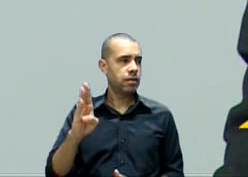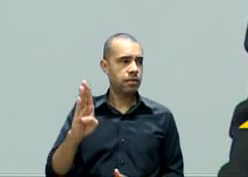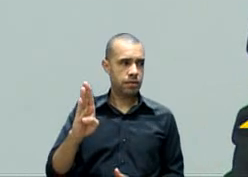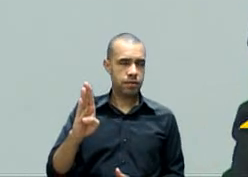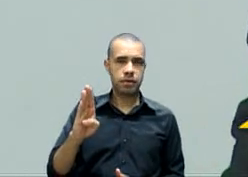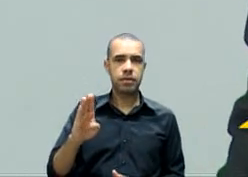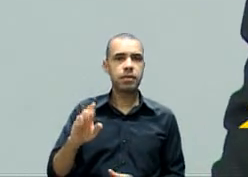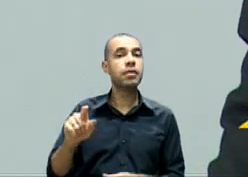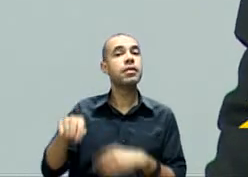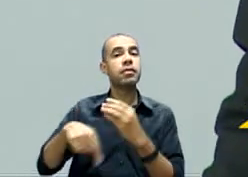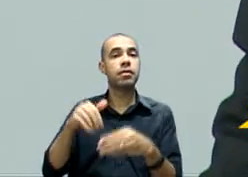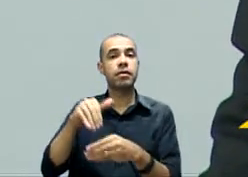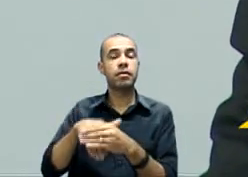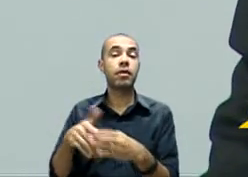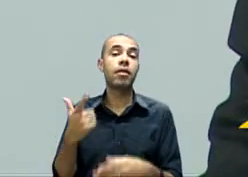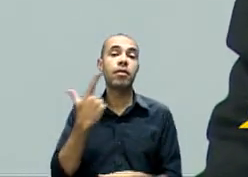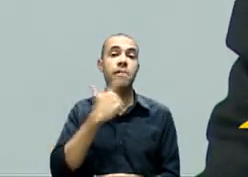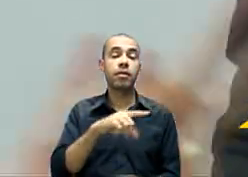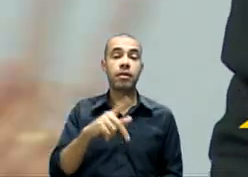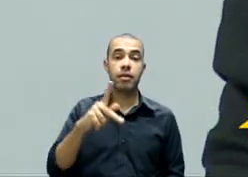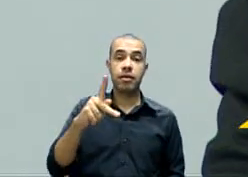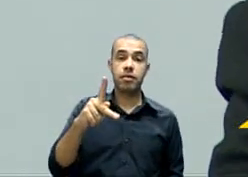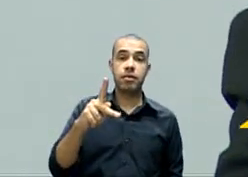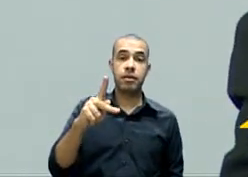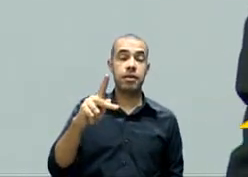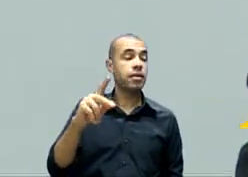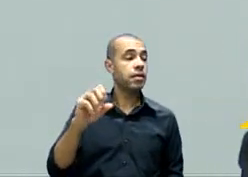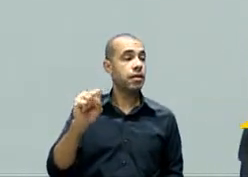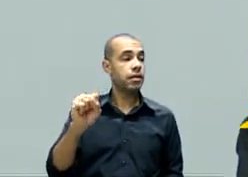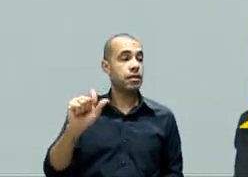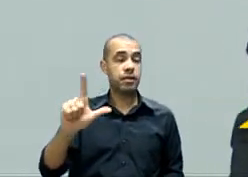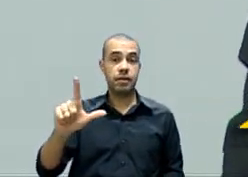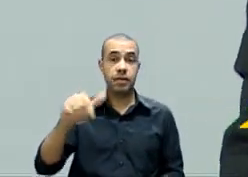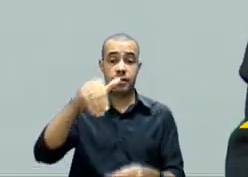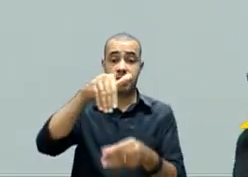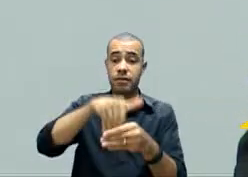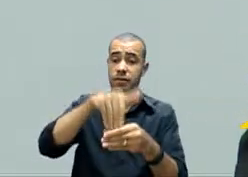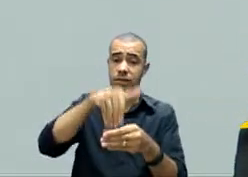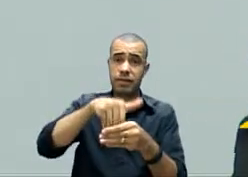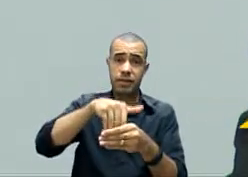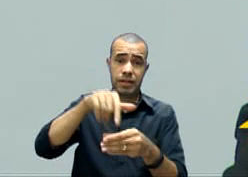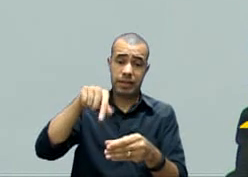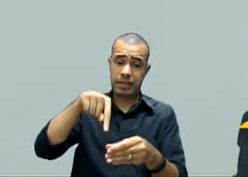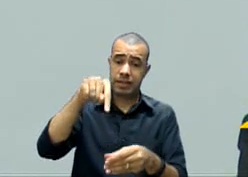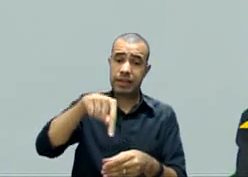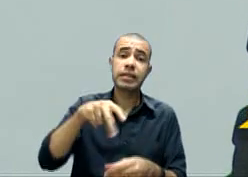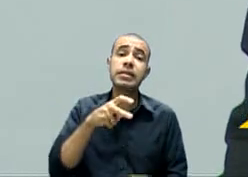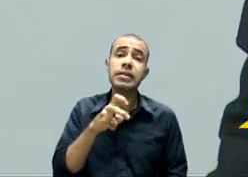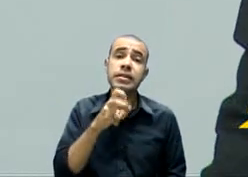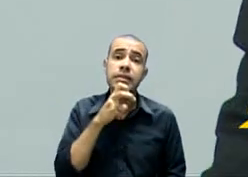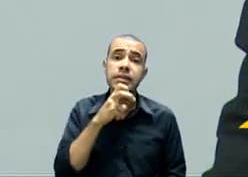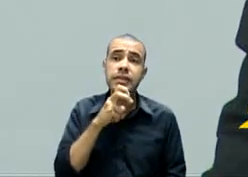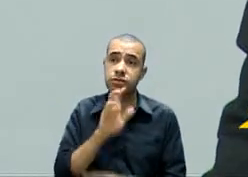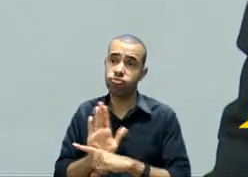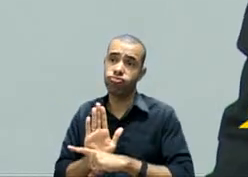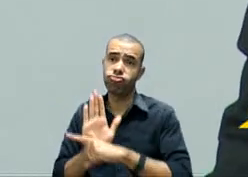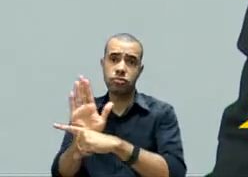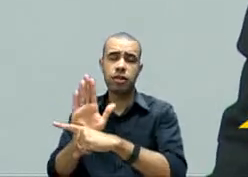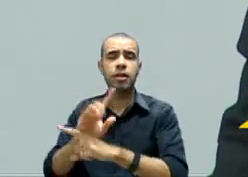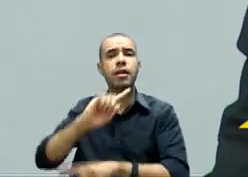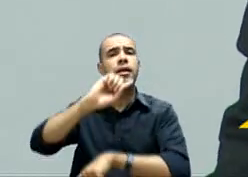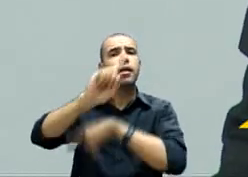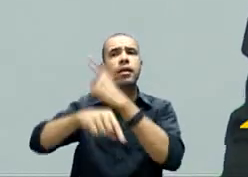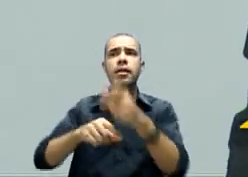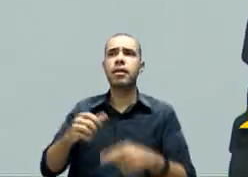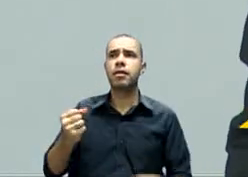pelo PSL, né? Teve mais voto em Sorocaba, e agora como é que vai se cobrar o Frota, né? O Frota que,